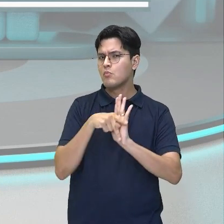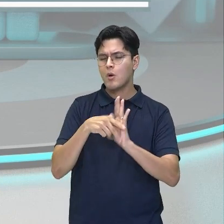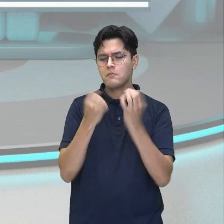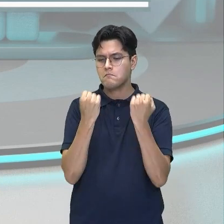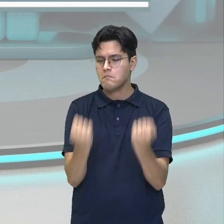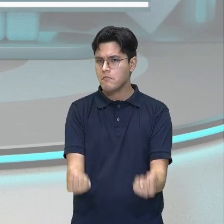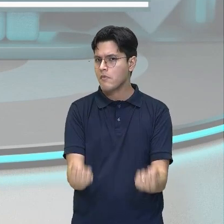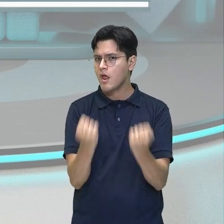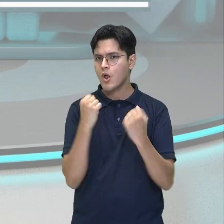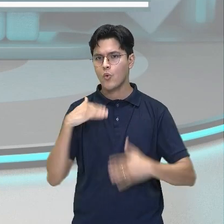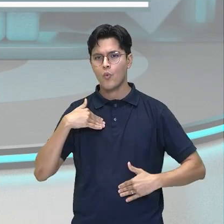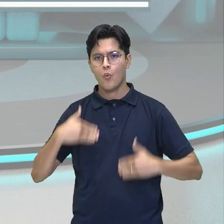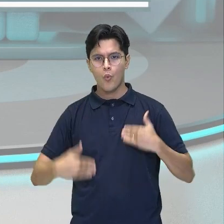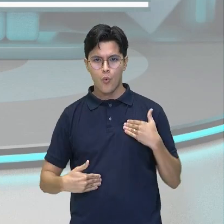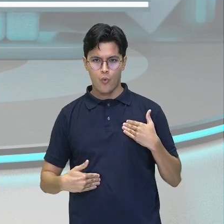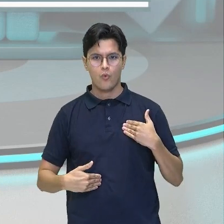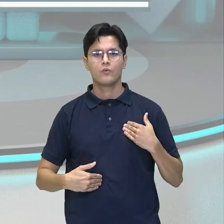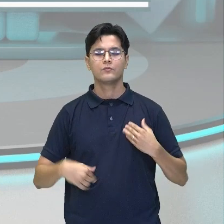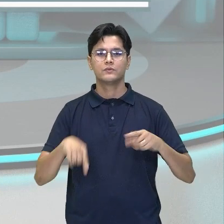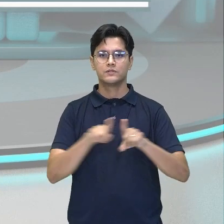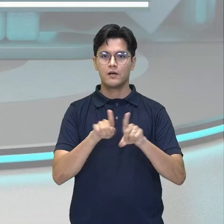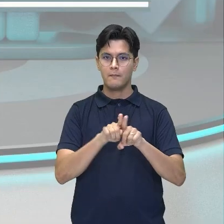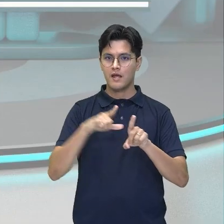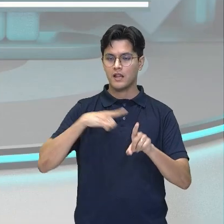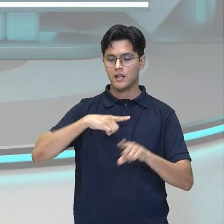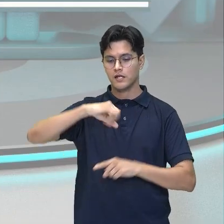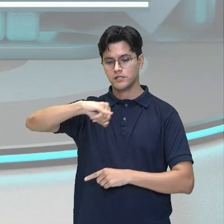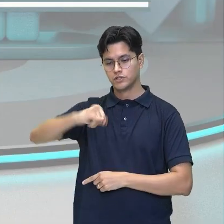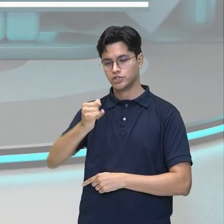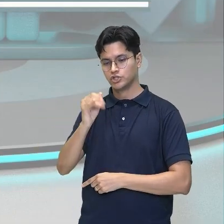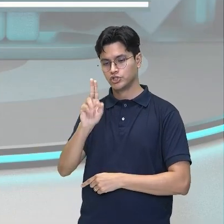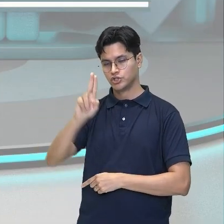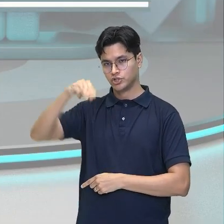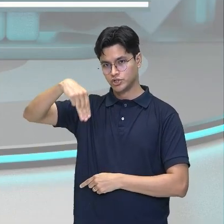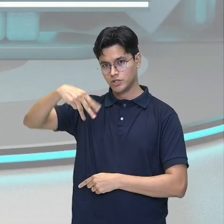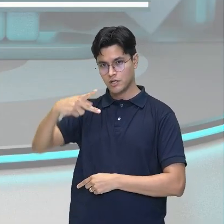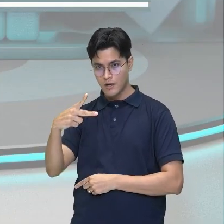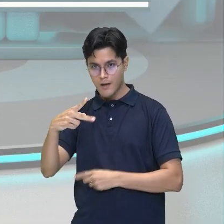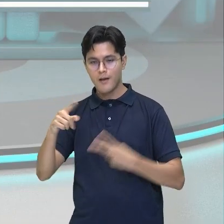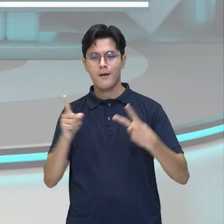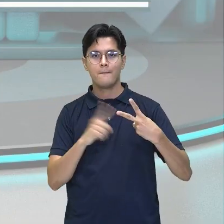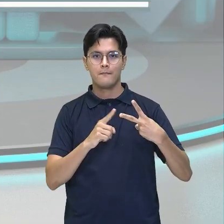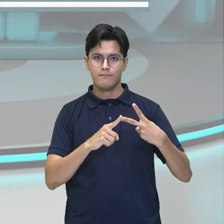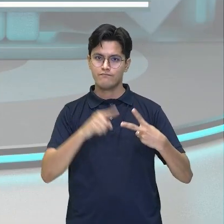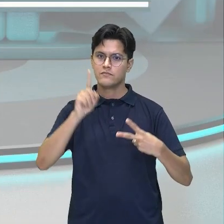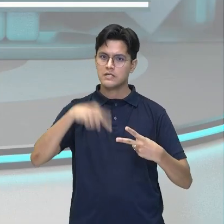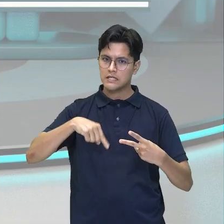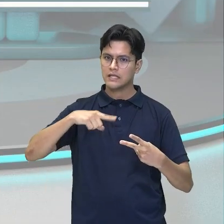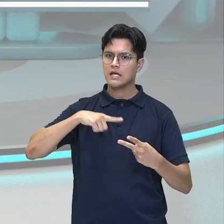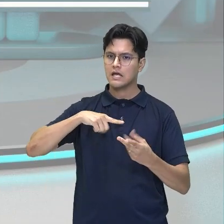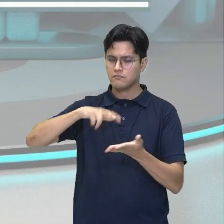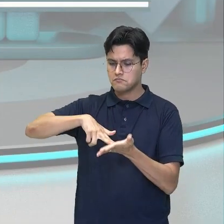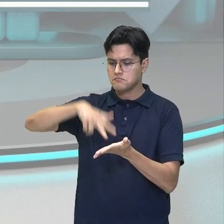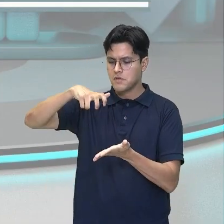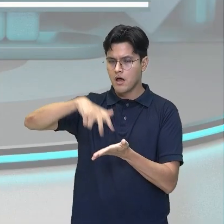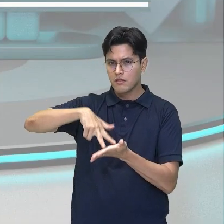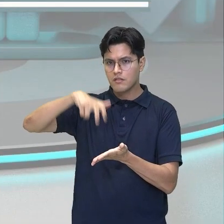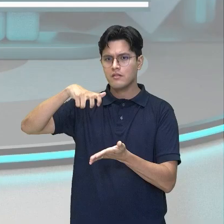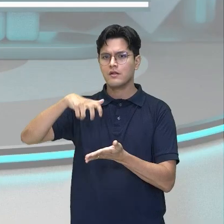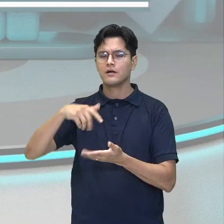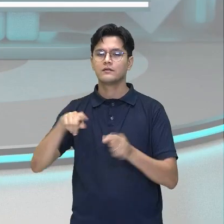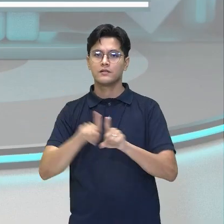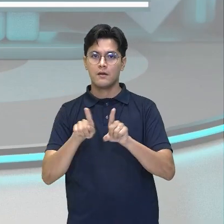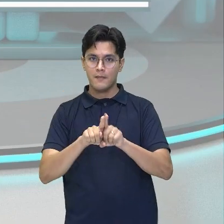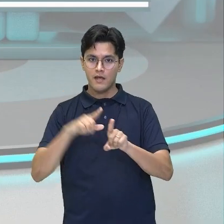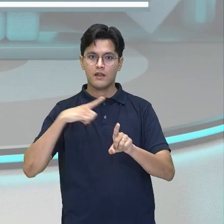temos mini camas elásticas, né, e ali a gente faz os saltos, é uma atividade bem intensa. Temos também a musculação, que é